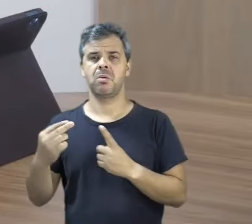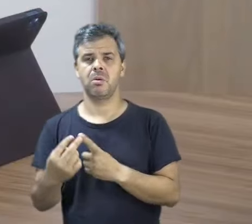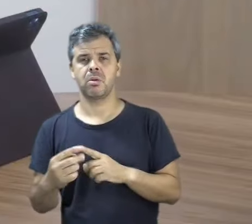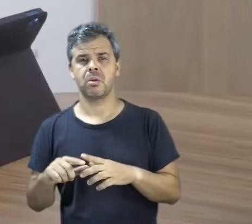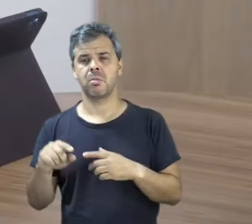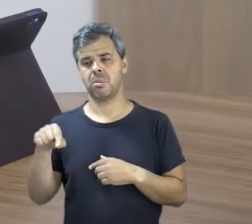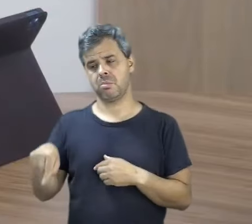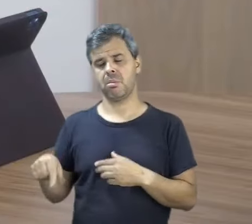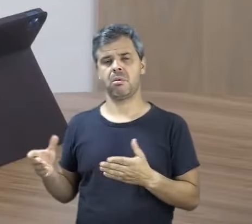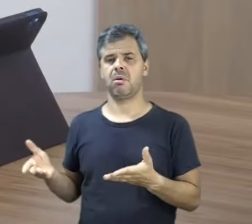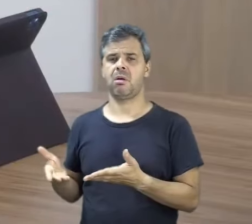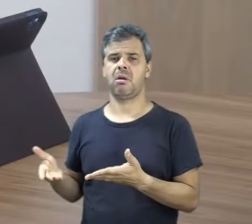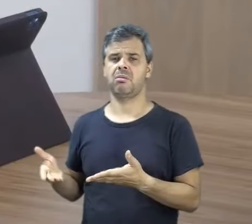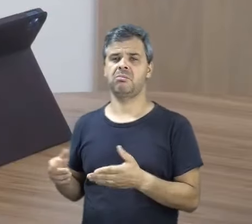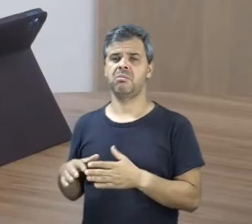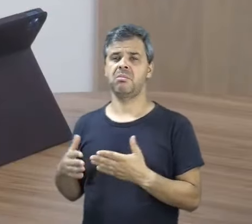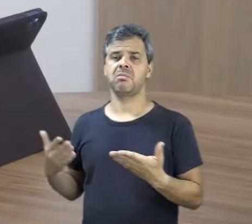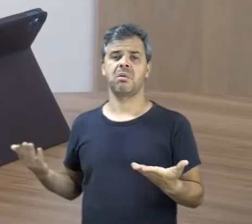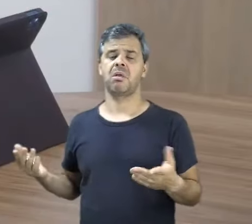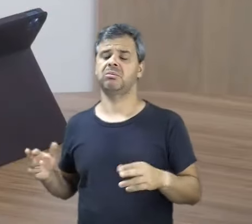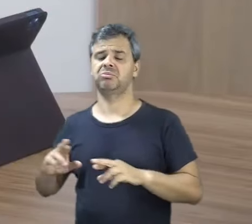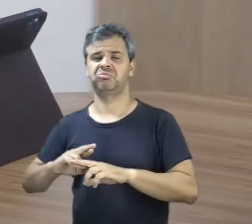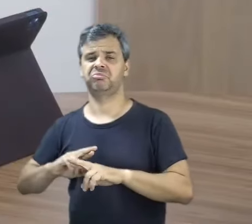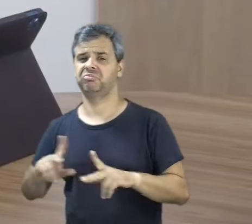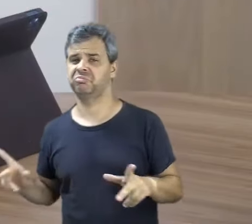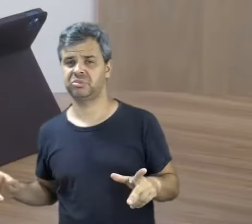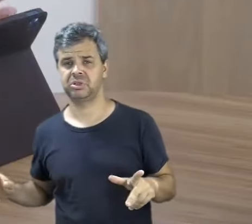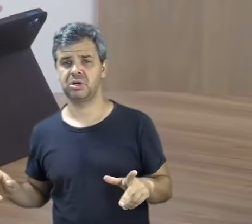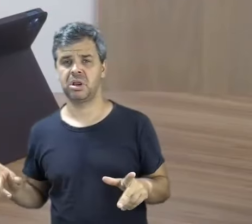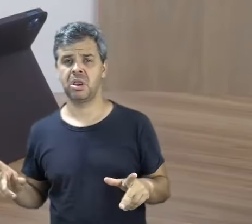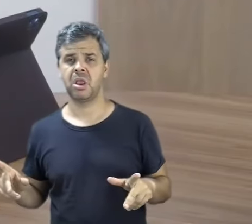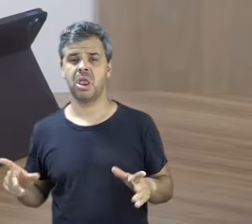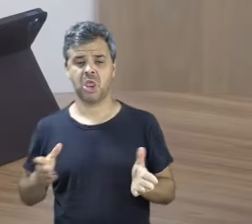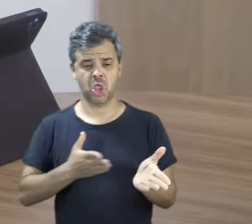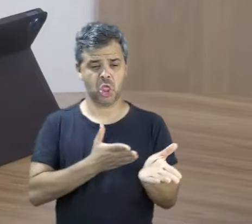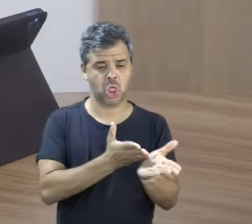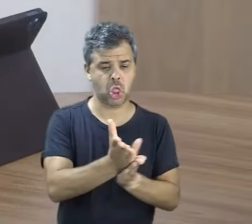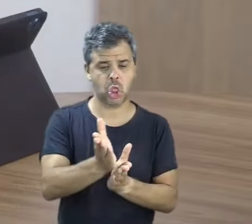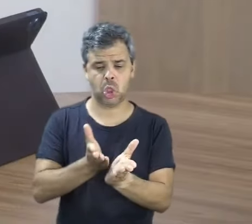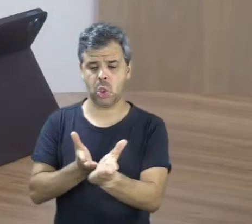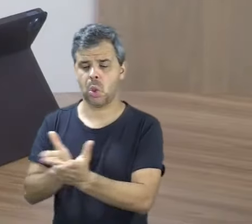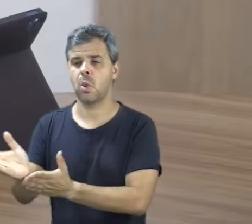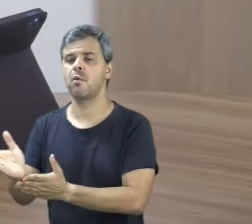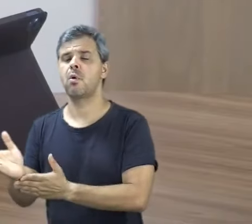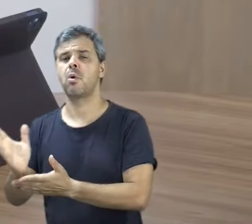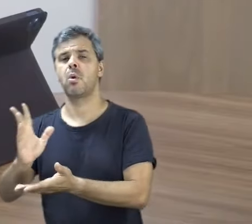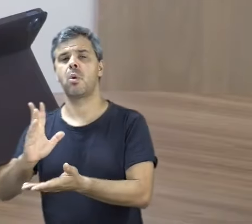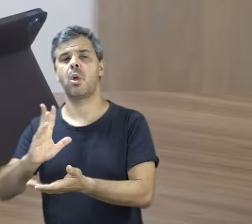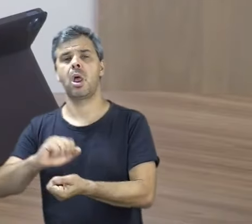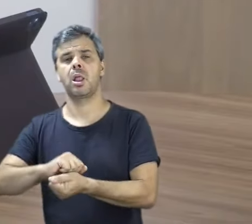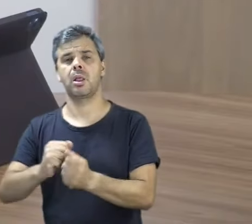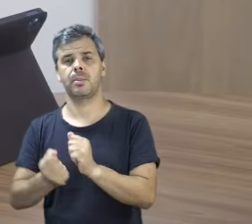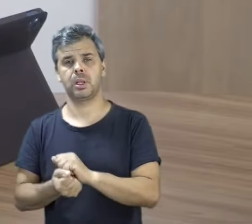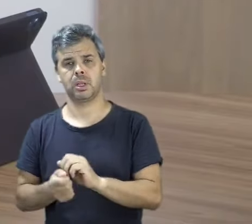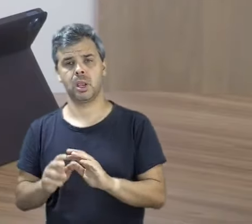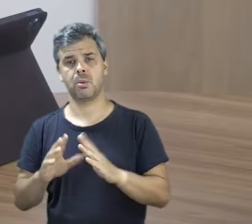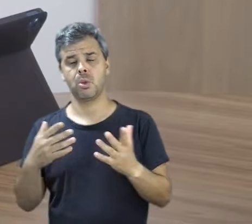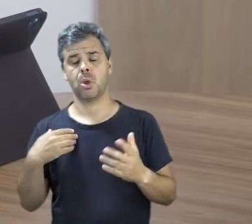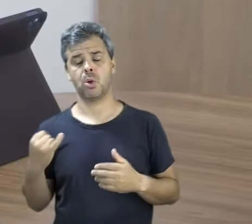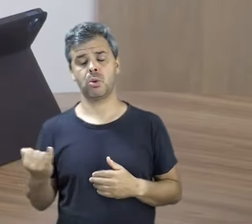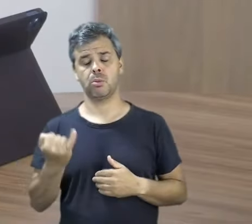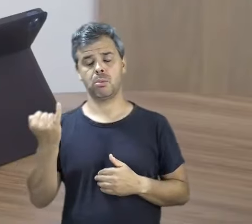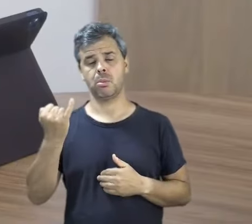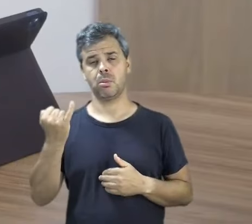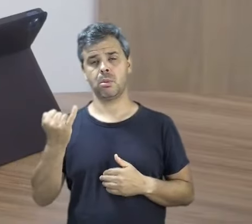estavam para aquele momento, elas já eram outras, né, os eixos eles foram atualizados, e aí tem uma coisa que é importante colocar